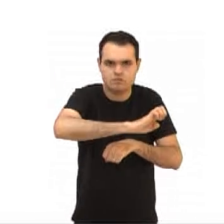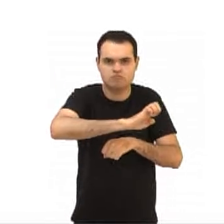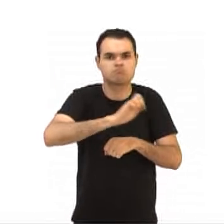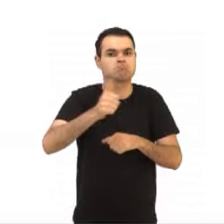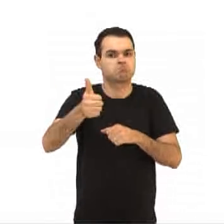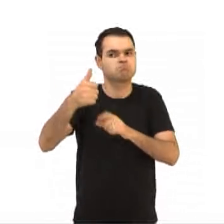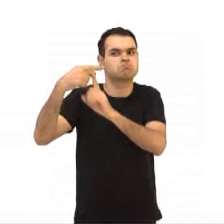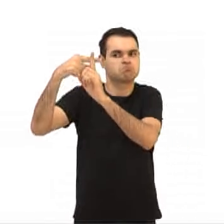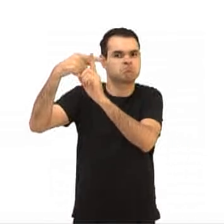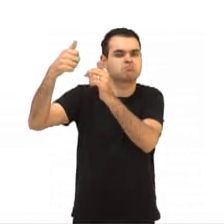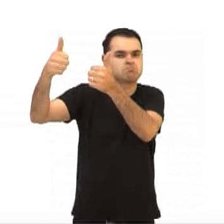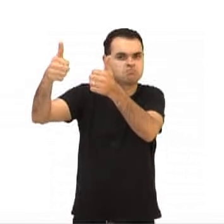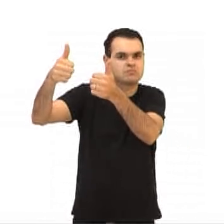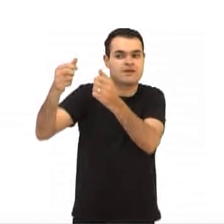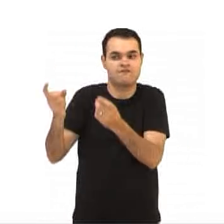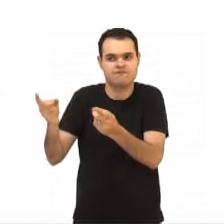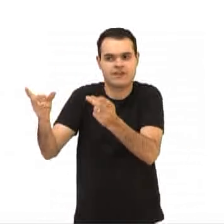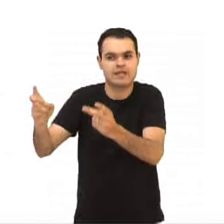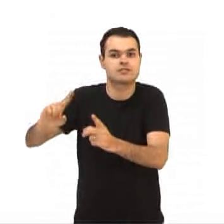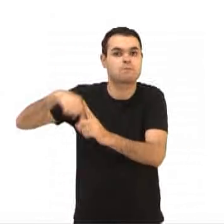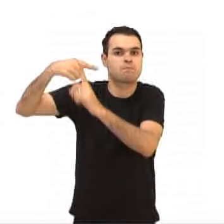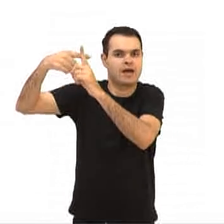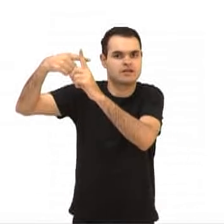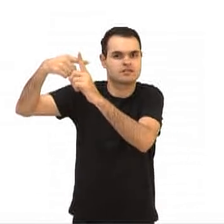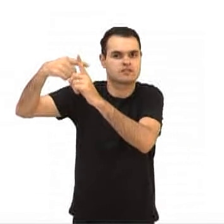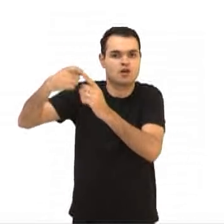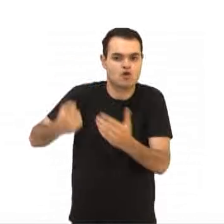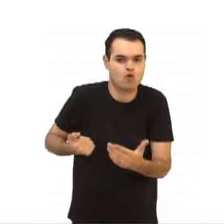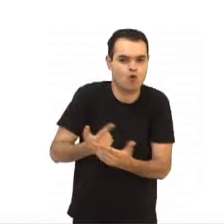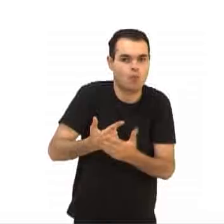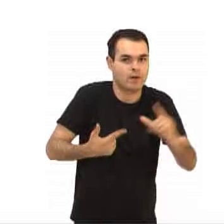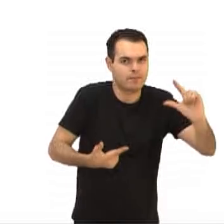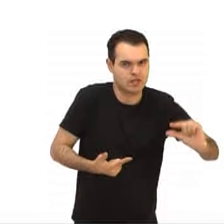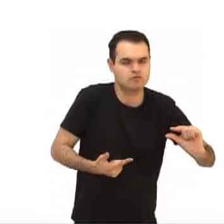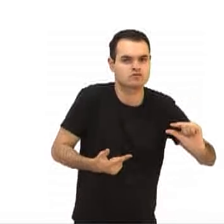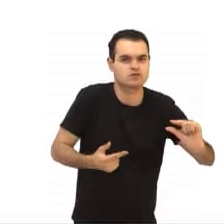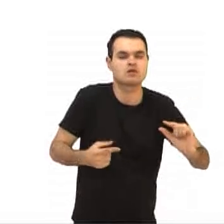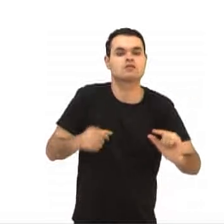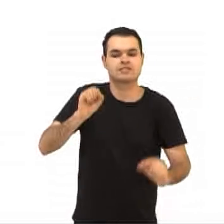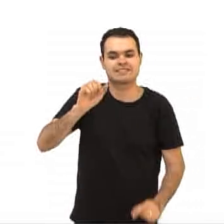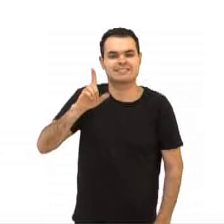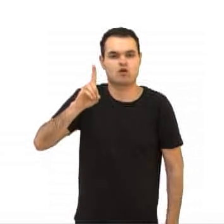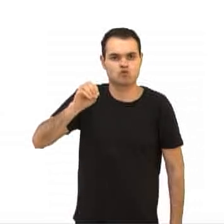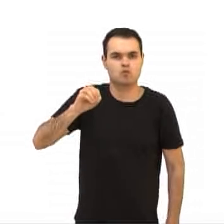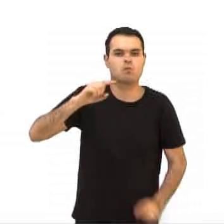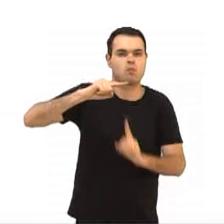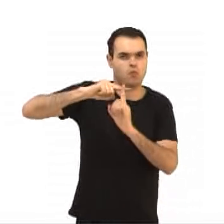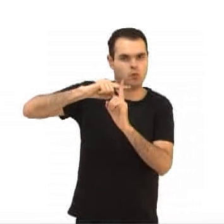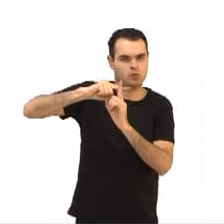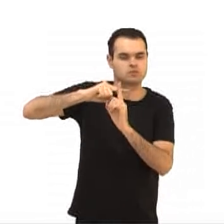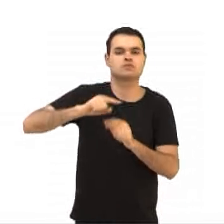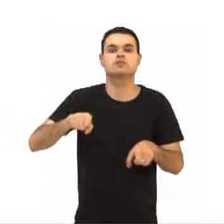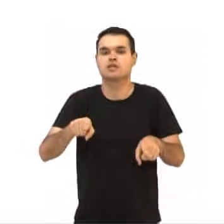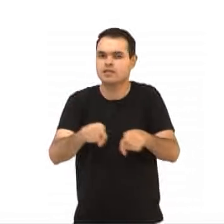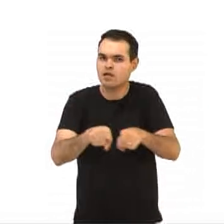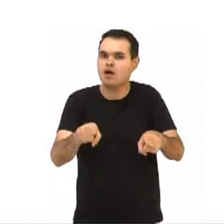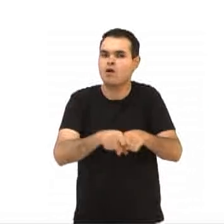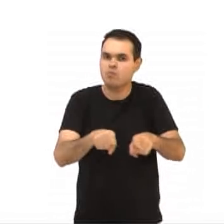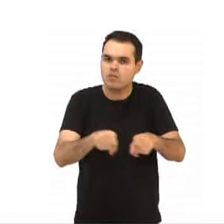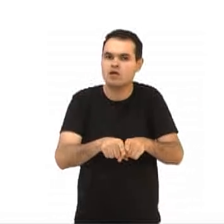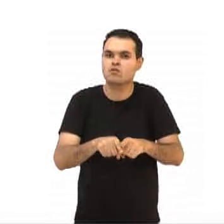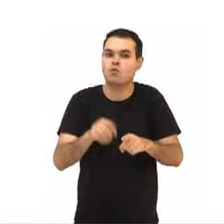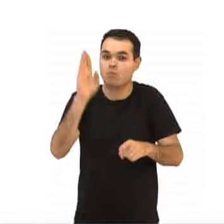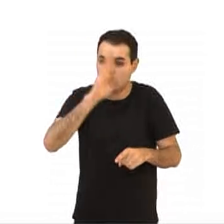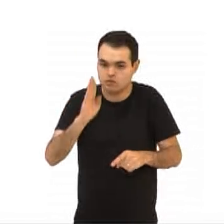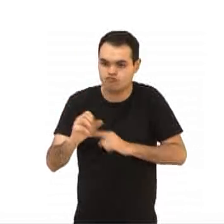balança comercial. Vende mais, compra menos. Saldo positivo. Ainda, o Brasil fortaleceu a liderança